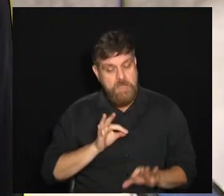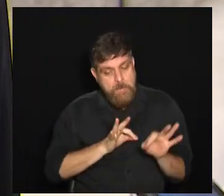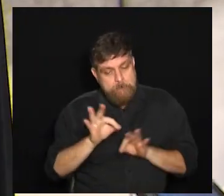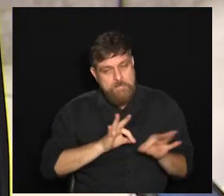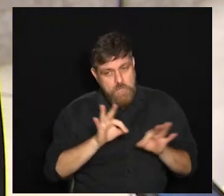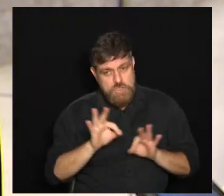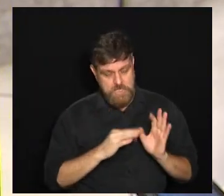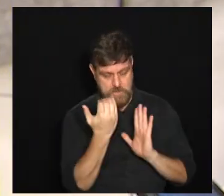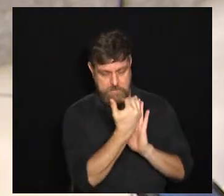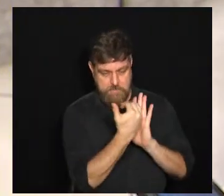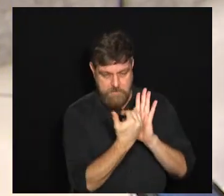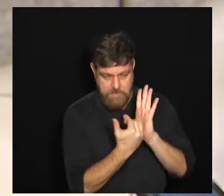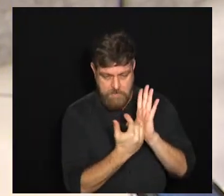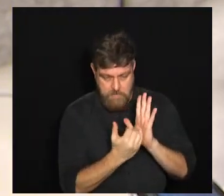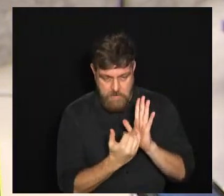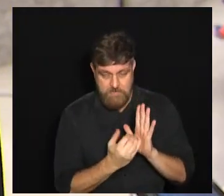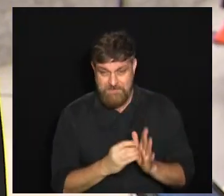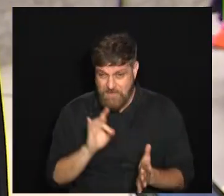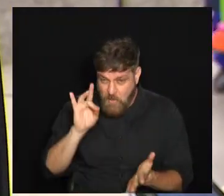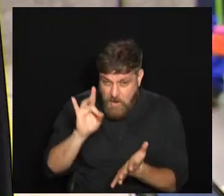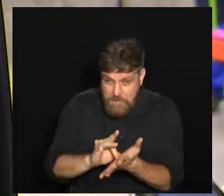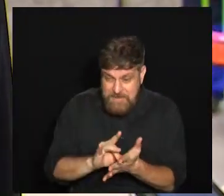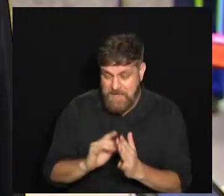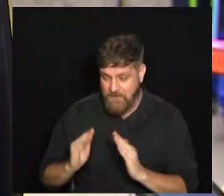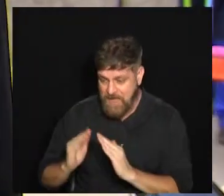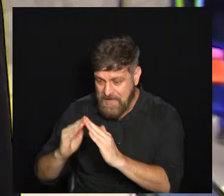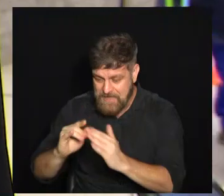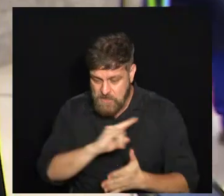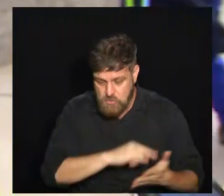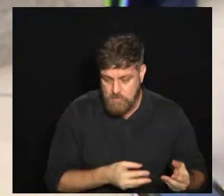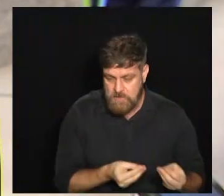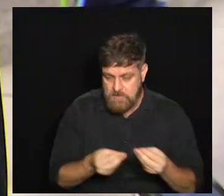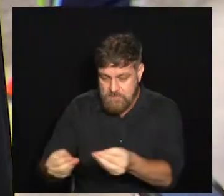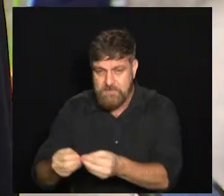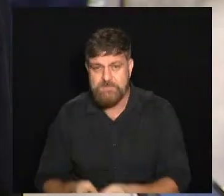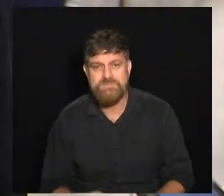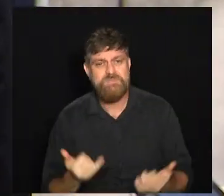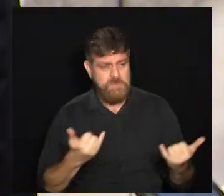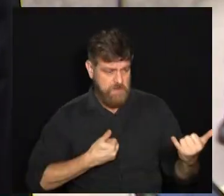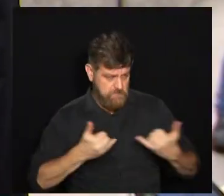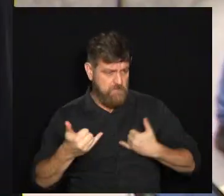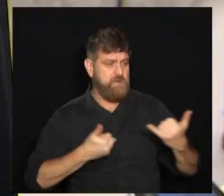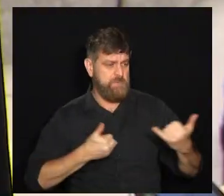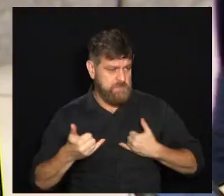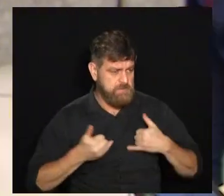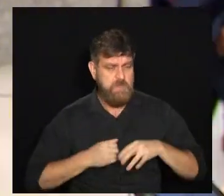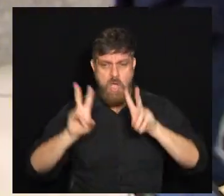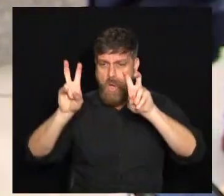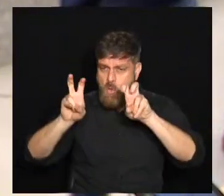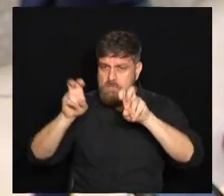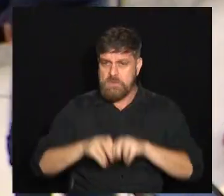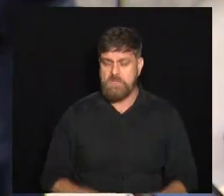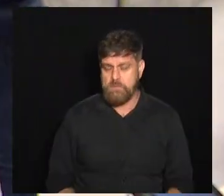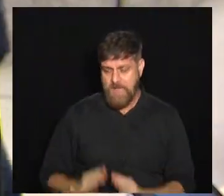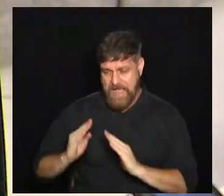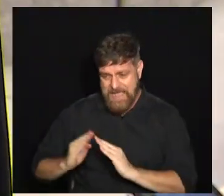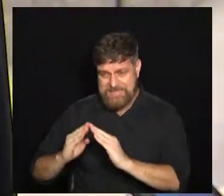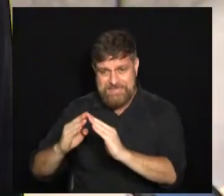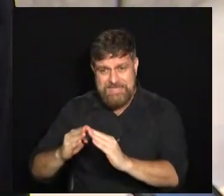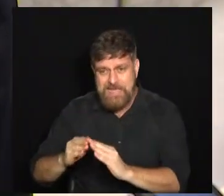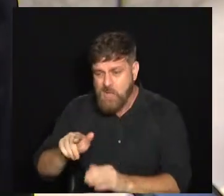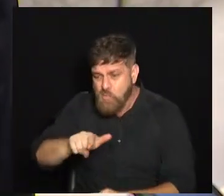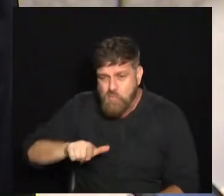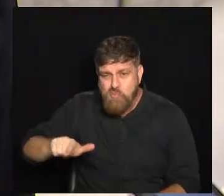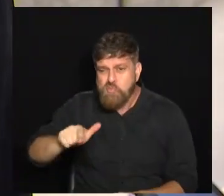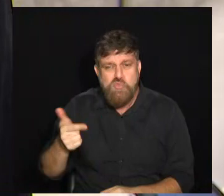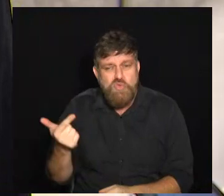do projeto definitivo de regularização. São informações realmente relativas a um processo de regularização fundiária